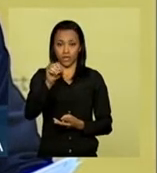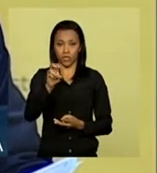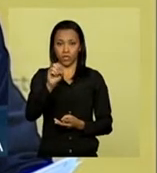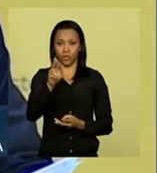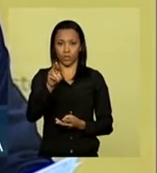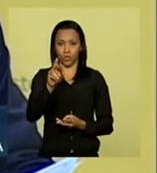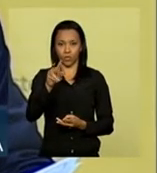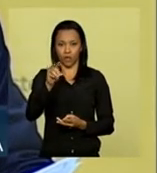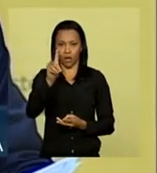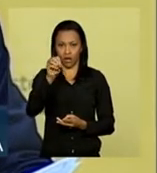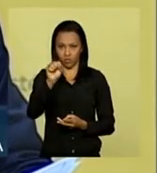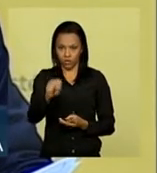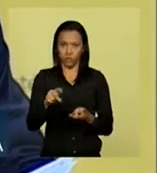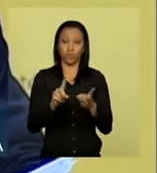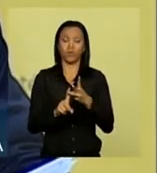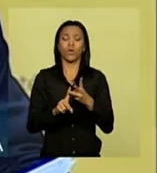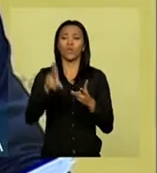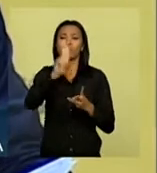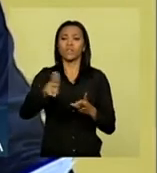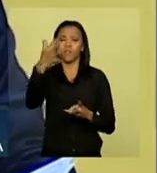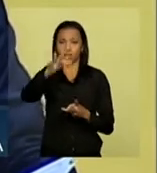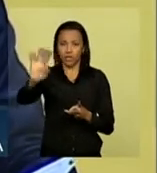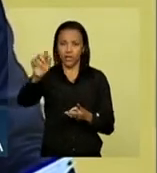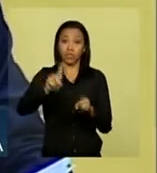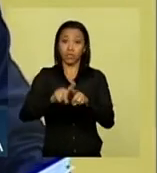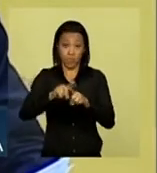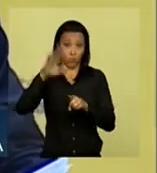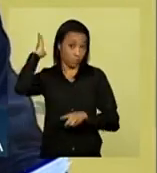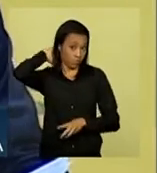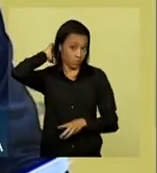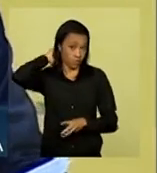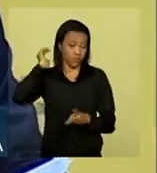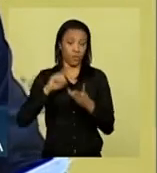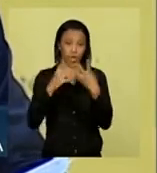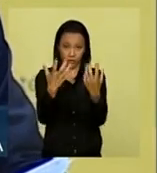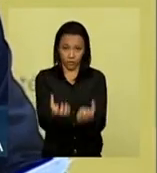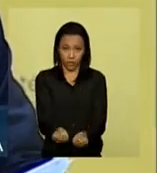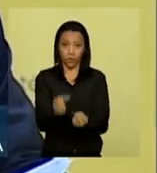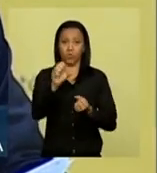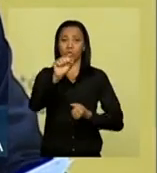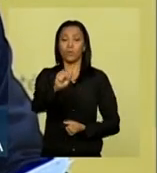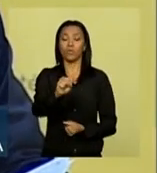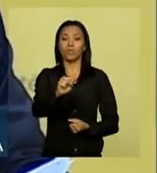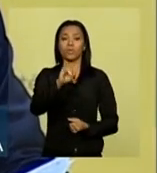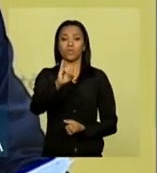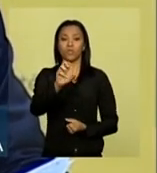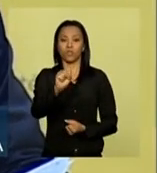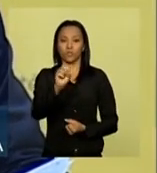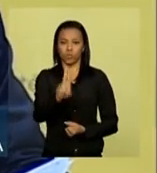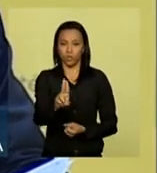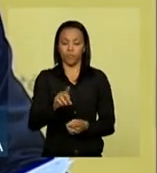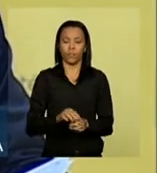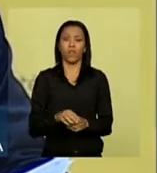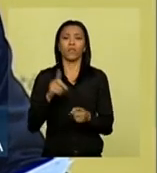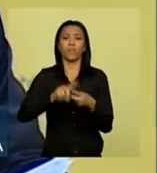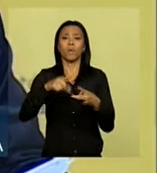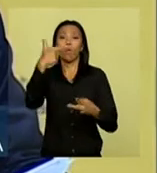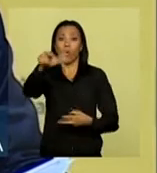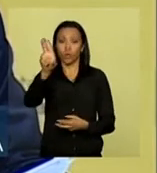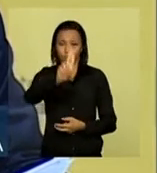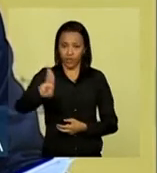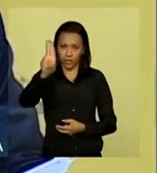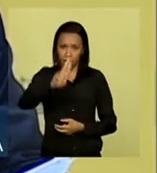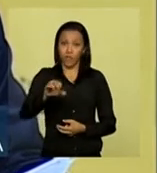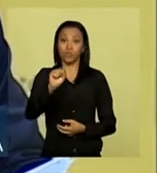a Universidade Federal do Pará E aí a Universidade Federal